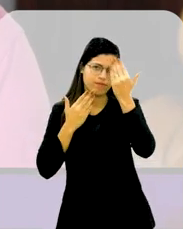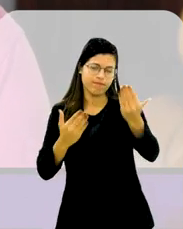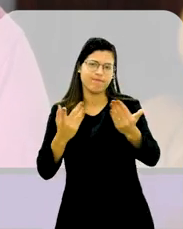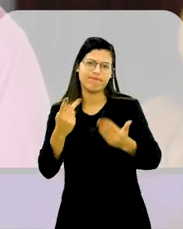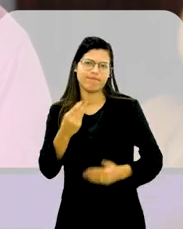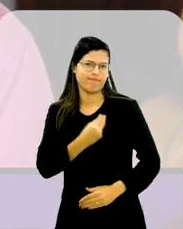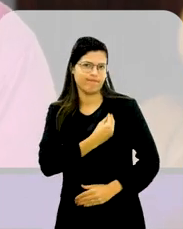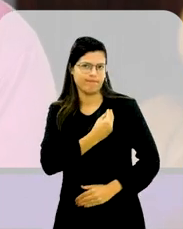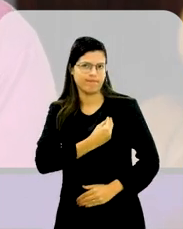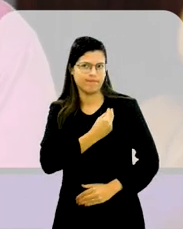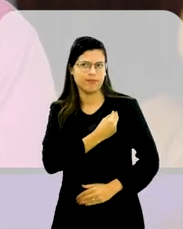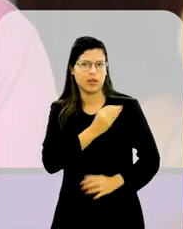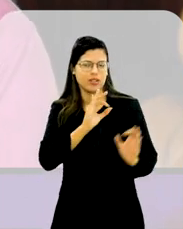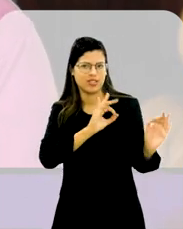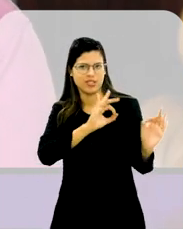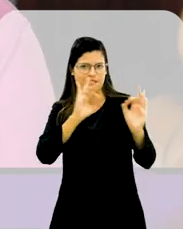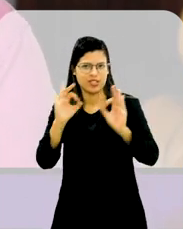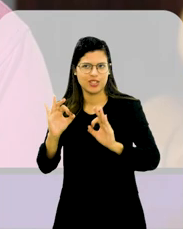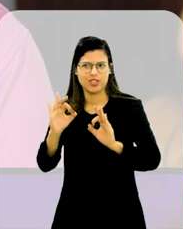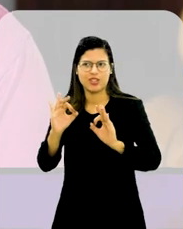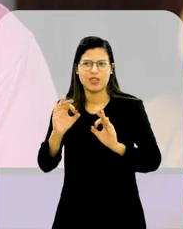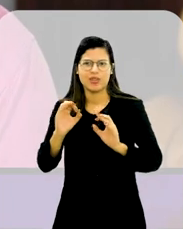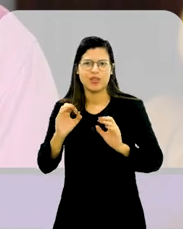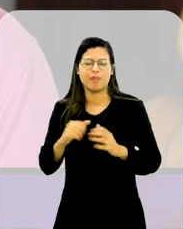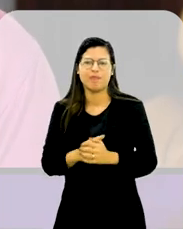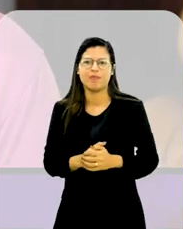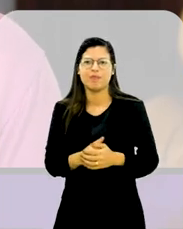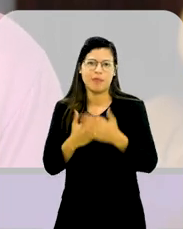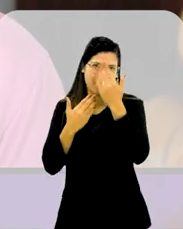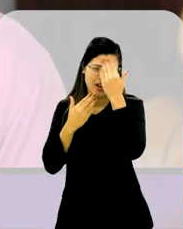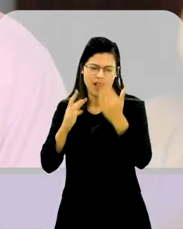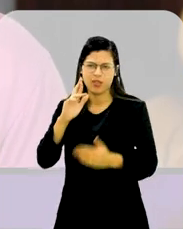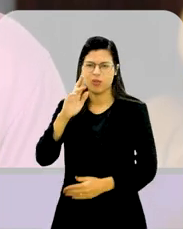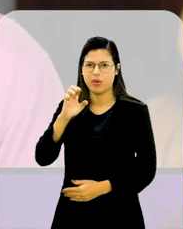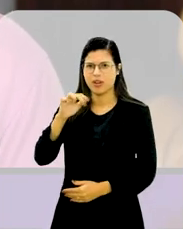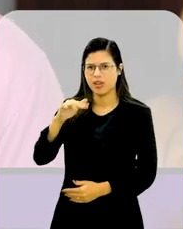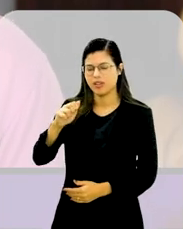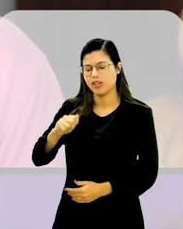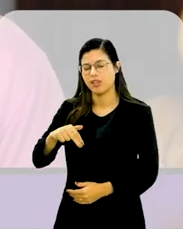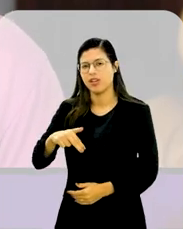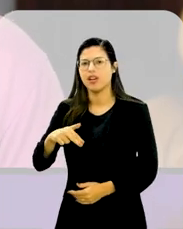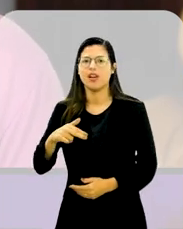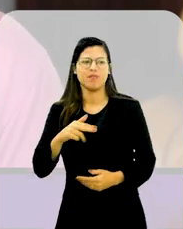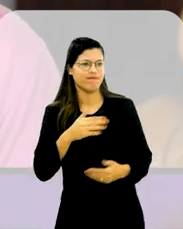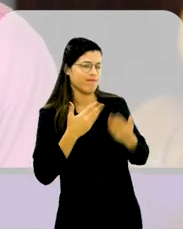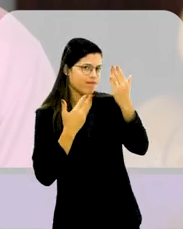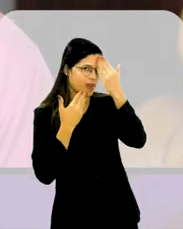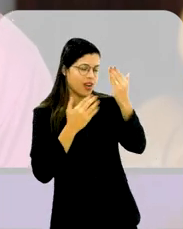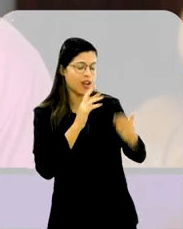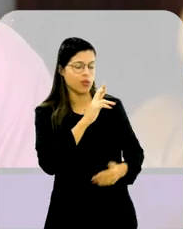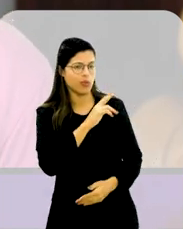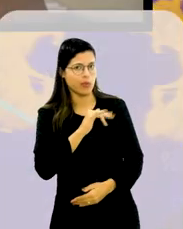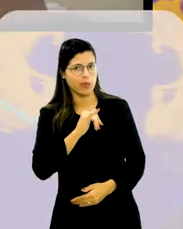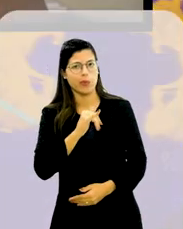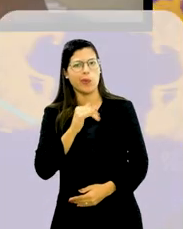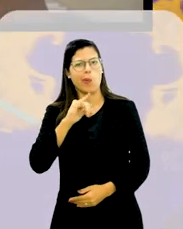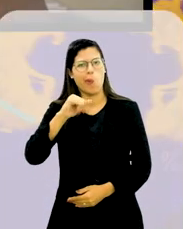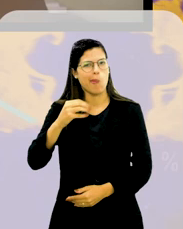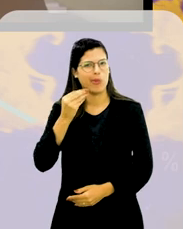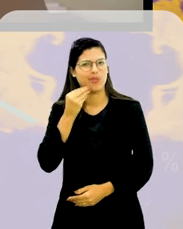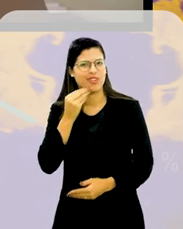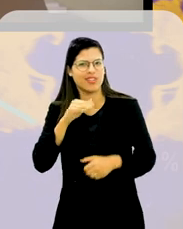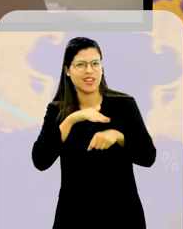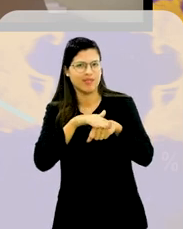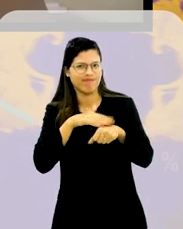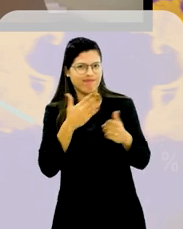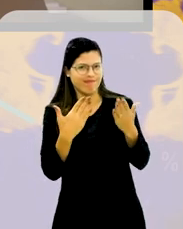anônima do futebol eu quero agradecer a sua participação a aqui no Arena Ok Renan Obrigado aí valeu